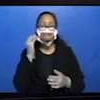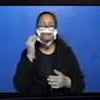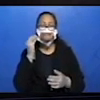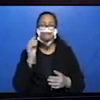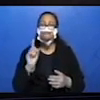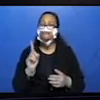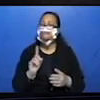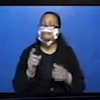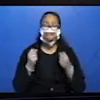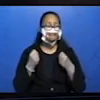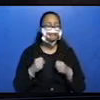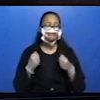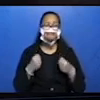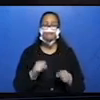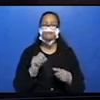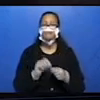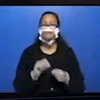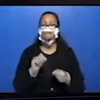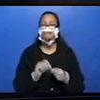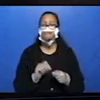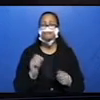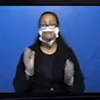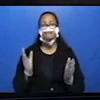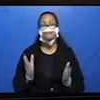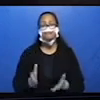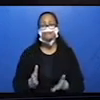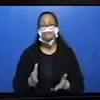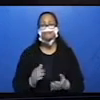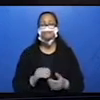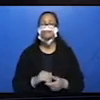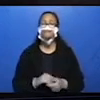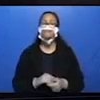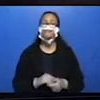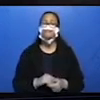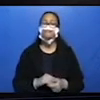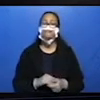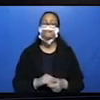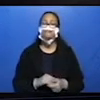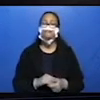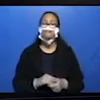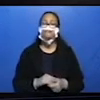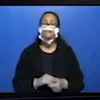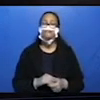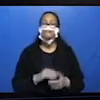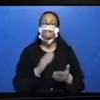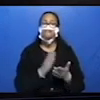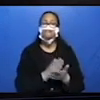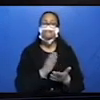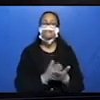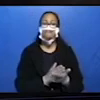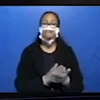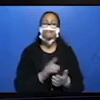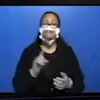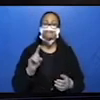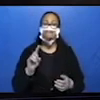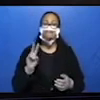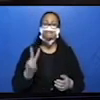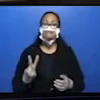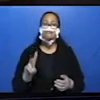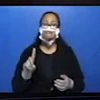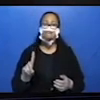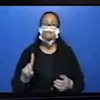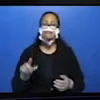não precisa fazer. Nós não vamos fazer agora. Continuando na página 217,